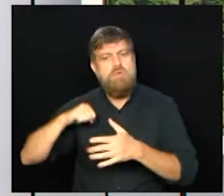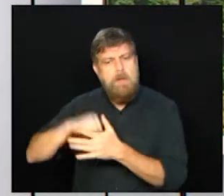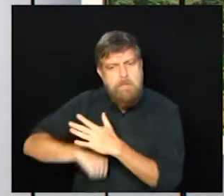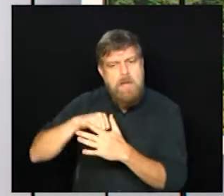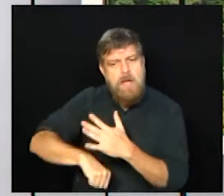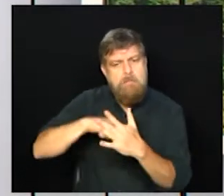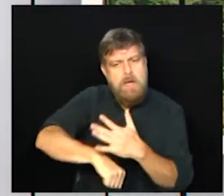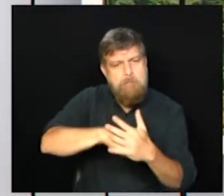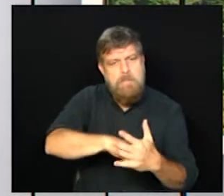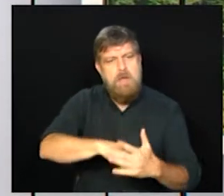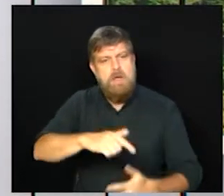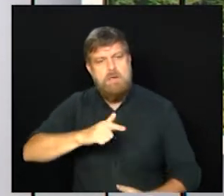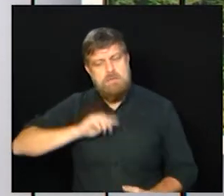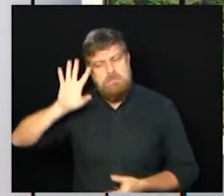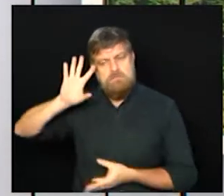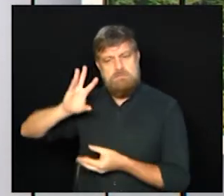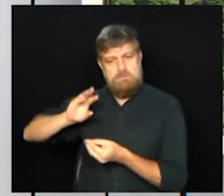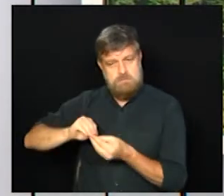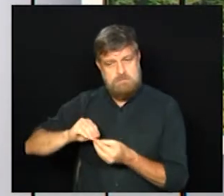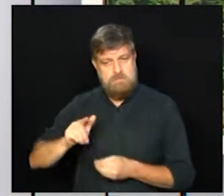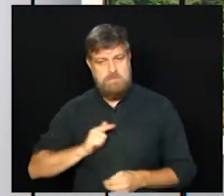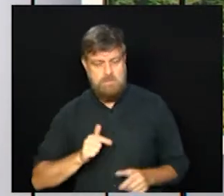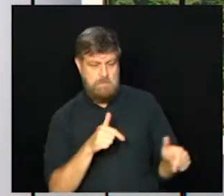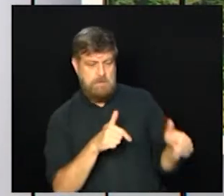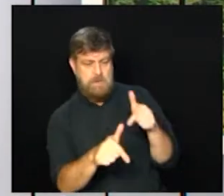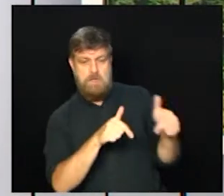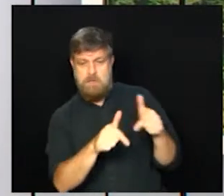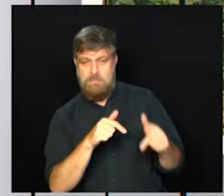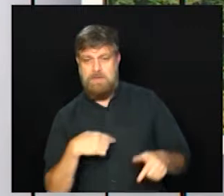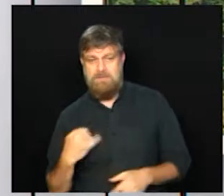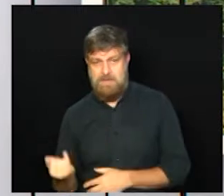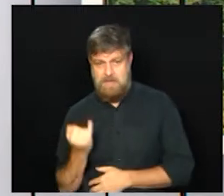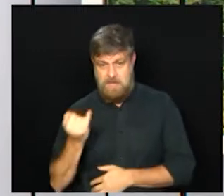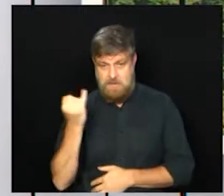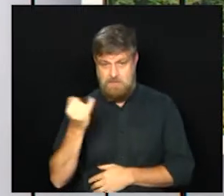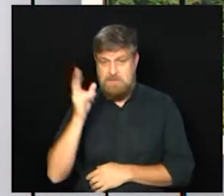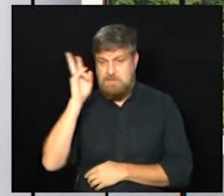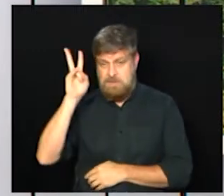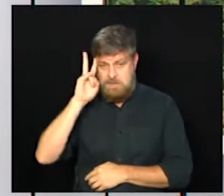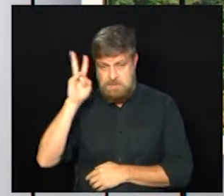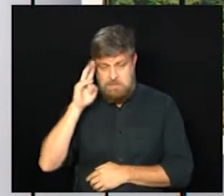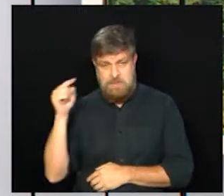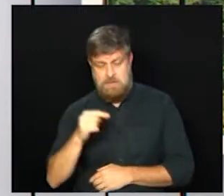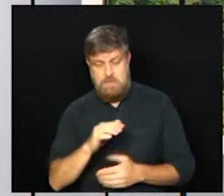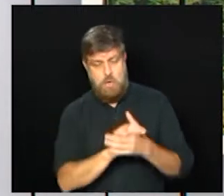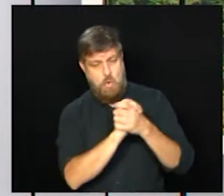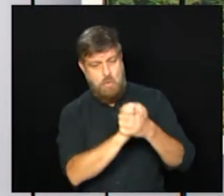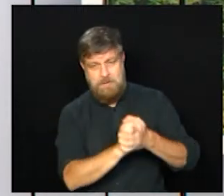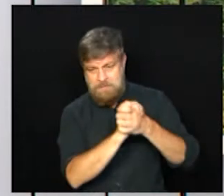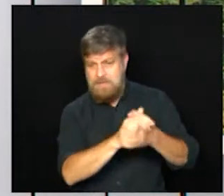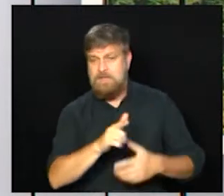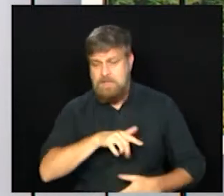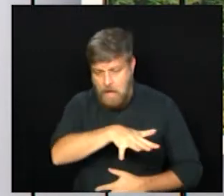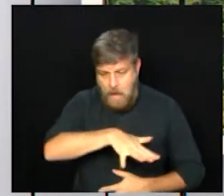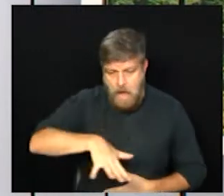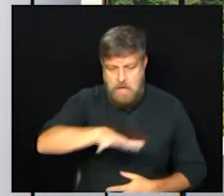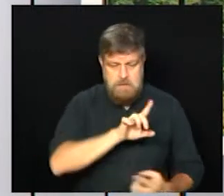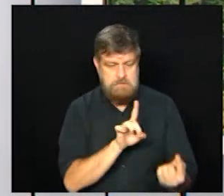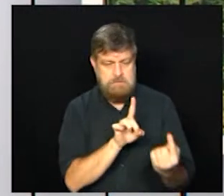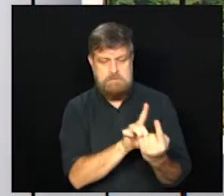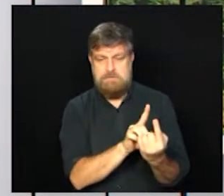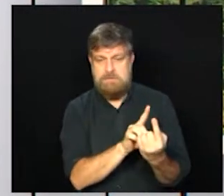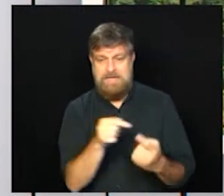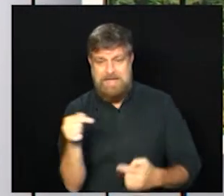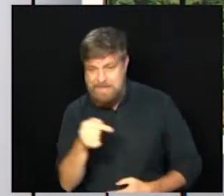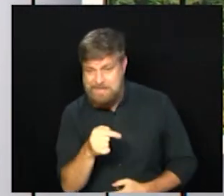isso resultou em serviços que eu acho que é importante serem saudados, a gente saudar que existem serviços e, ao mesmo tempo, identificar que